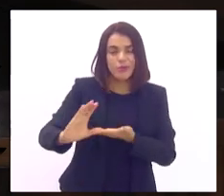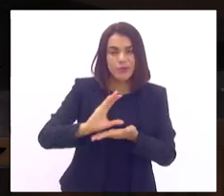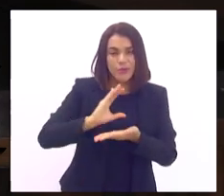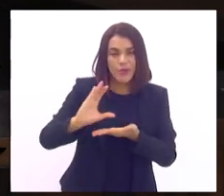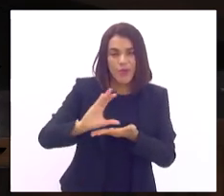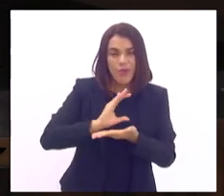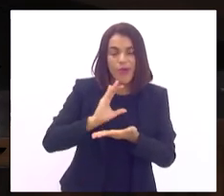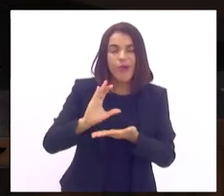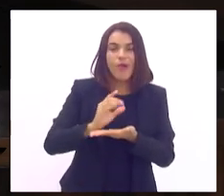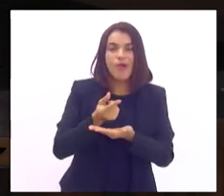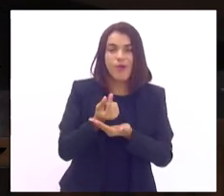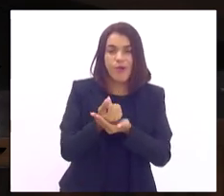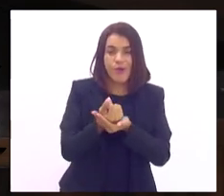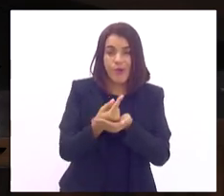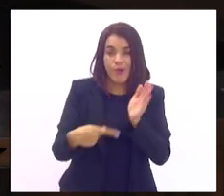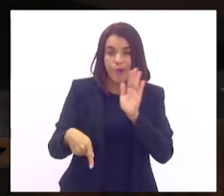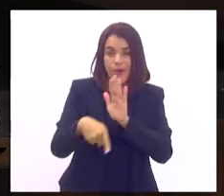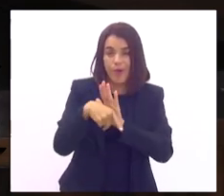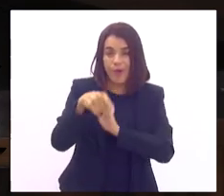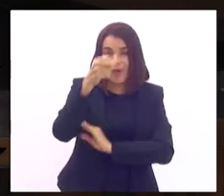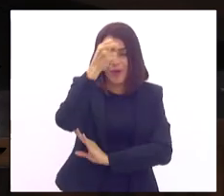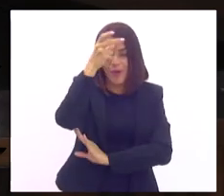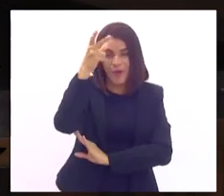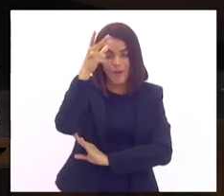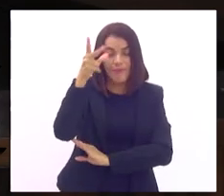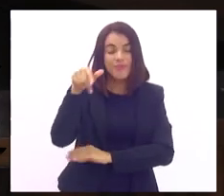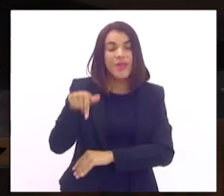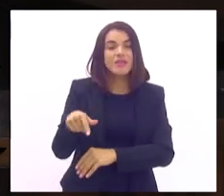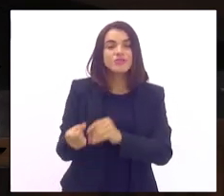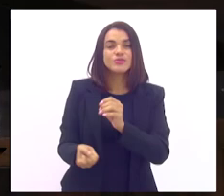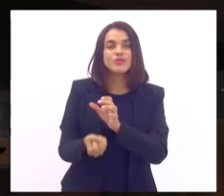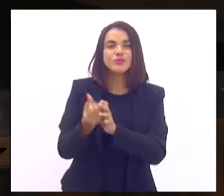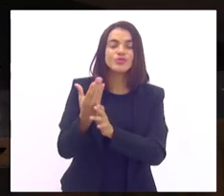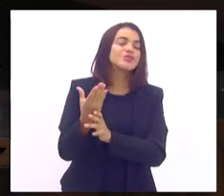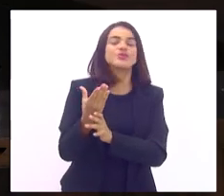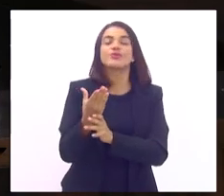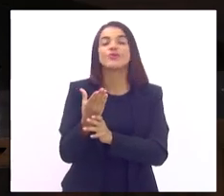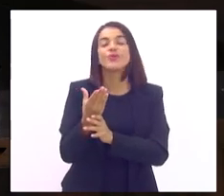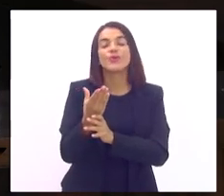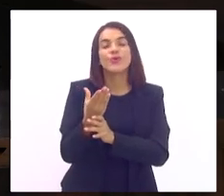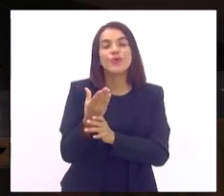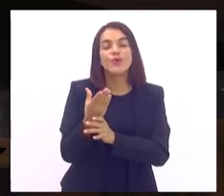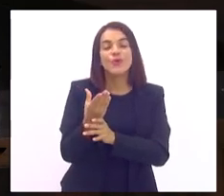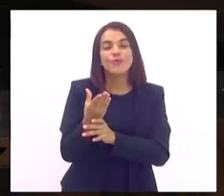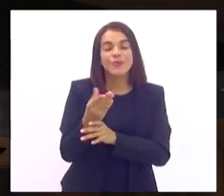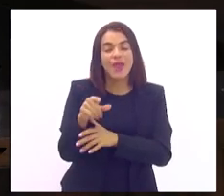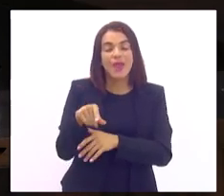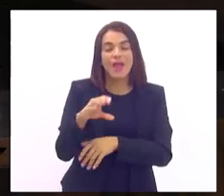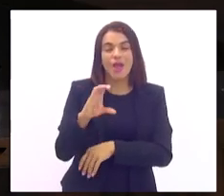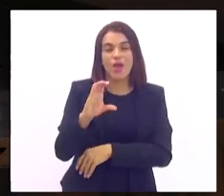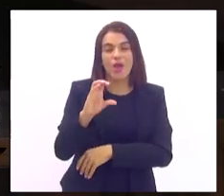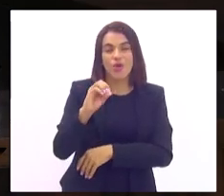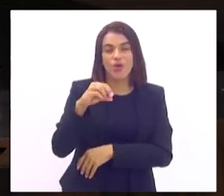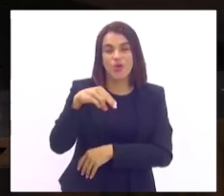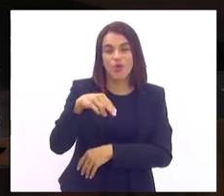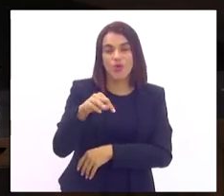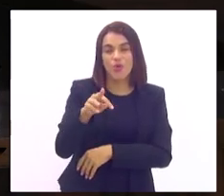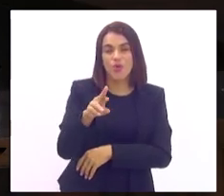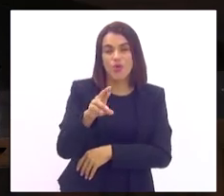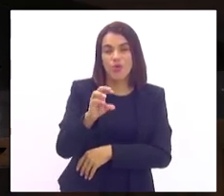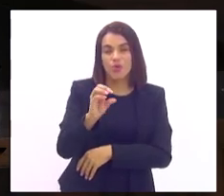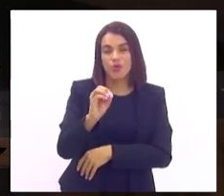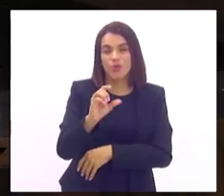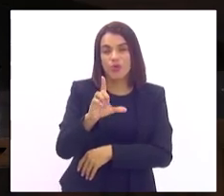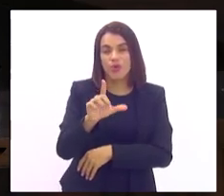do Tesouro do município, e ali então surgiu no coração daquele homem essa controladoria, que há muitos e